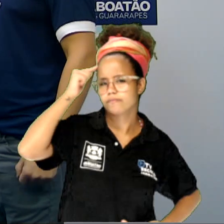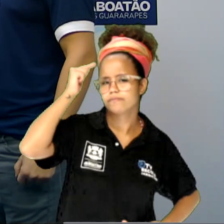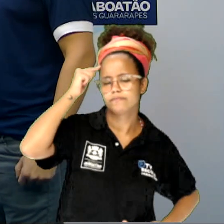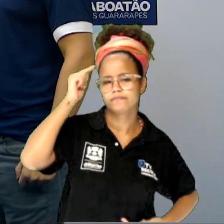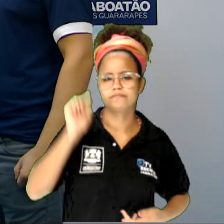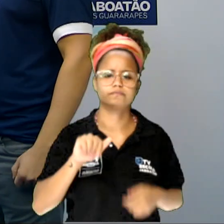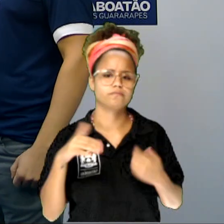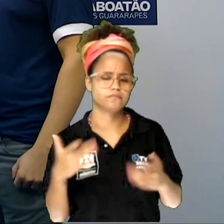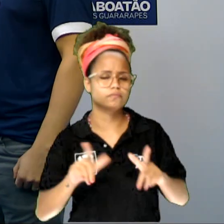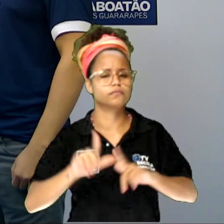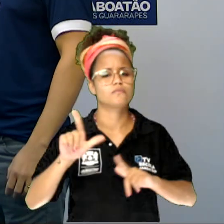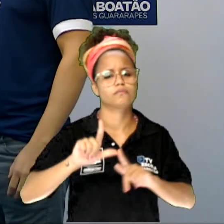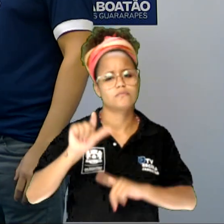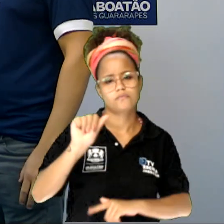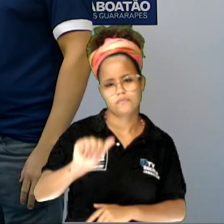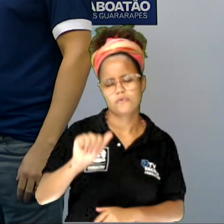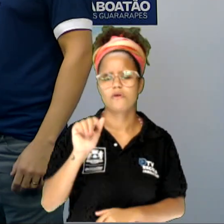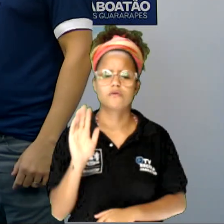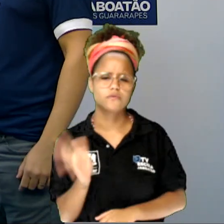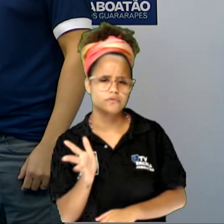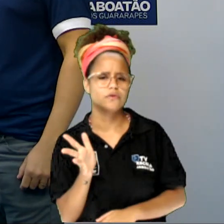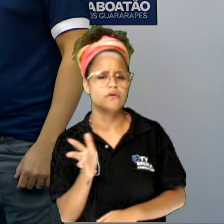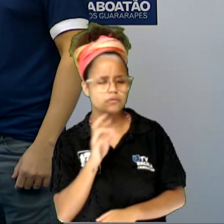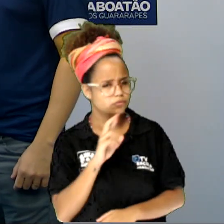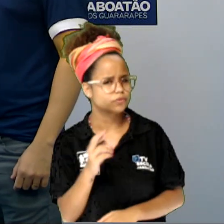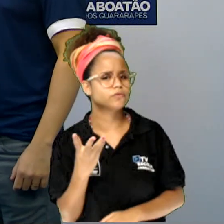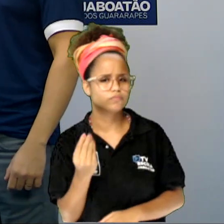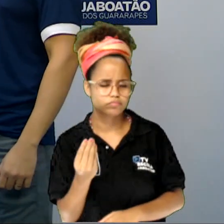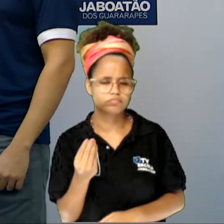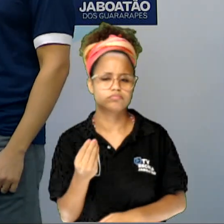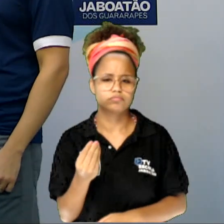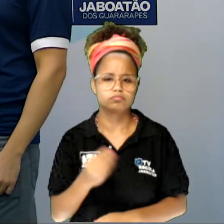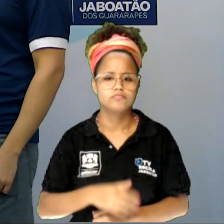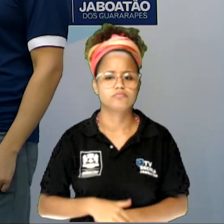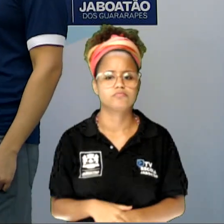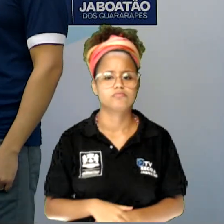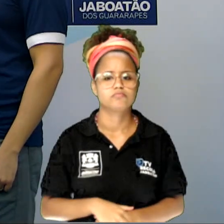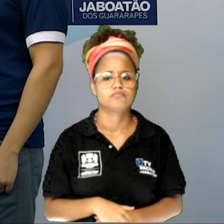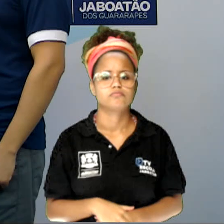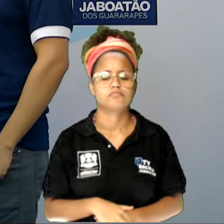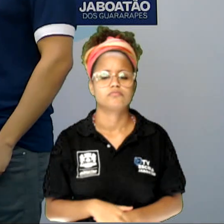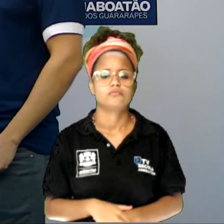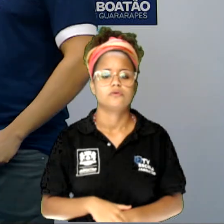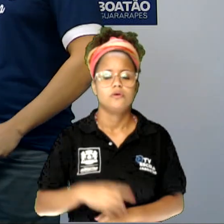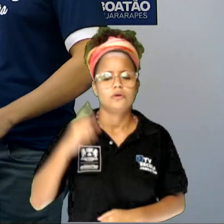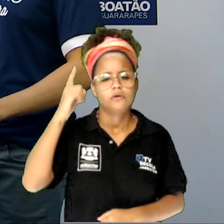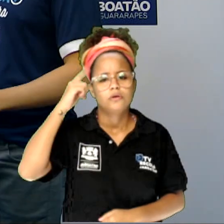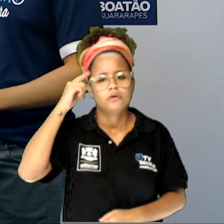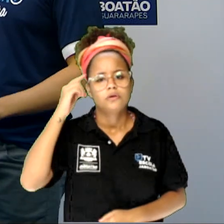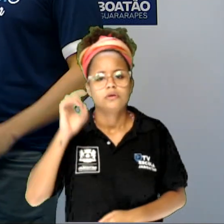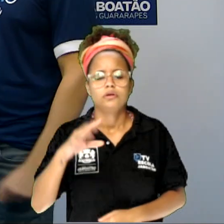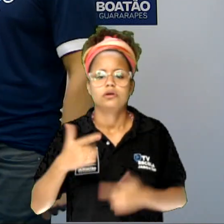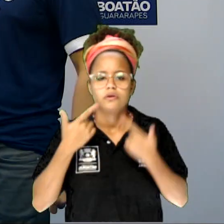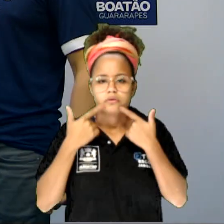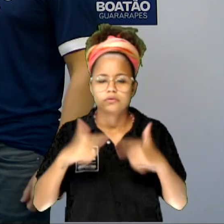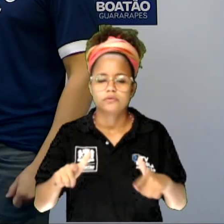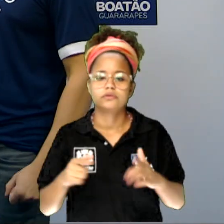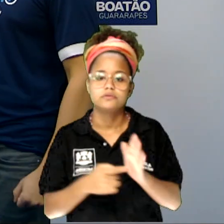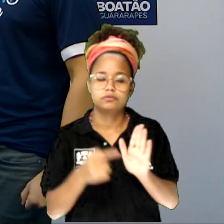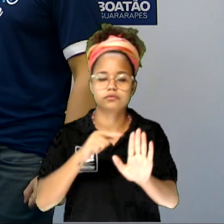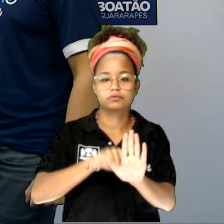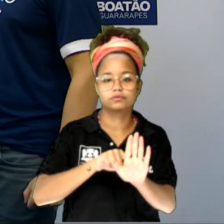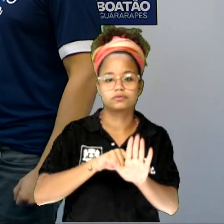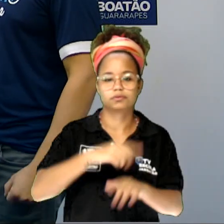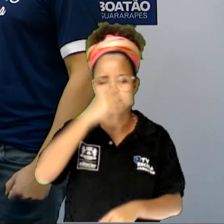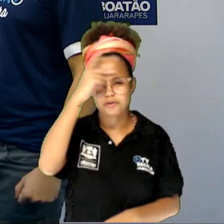Então esse item A já diz muita coisa para a gente, né? O cérebro ali seria, numa linguagem figurada, um ser